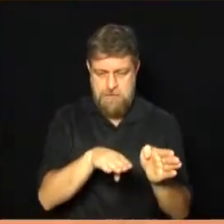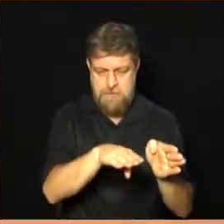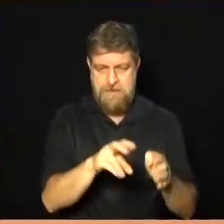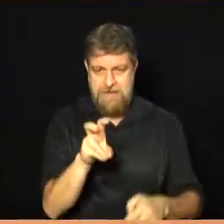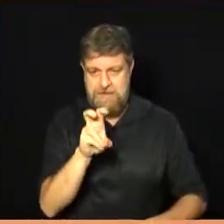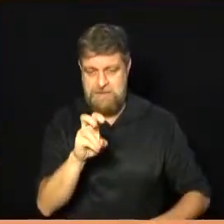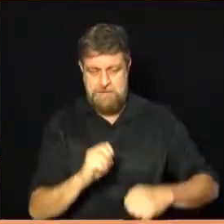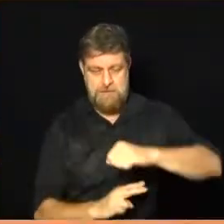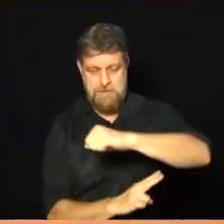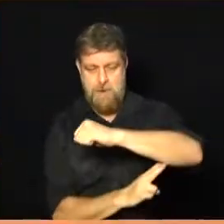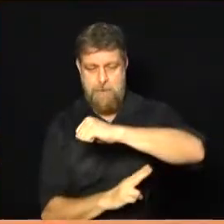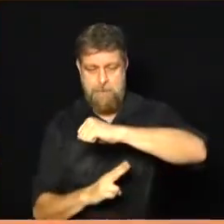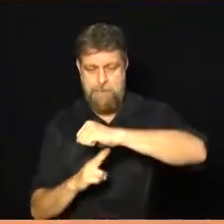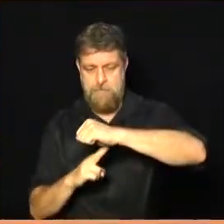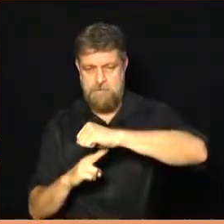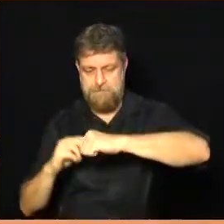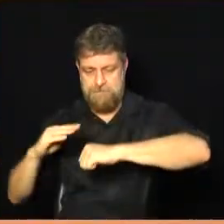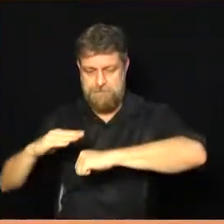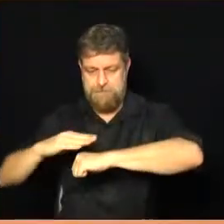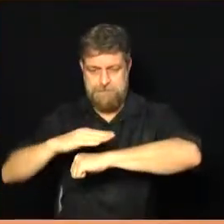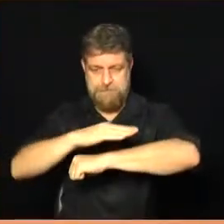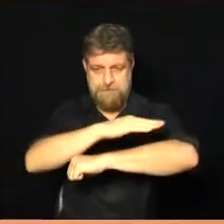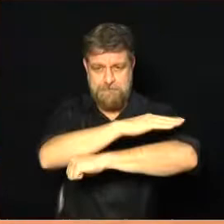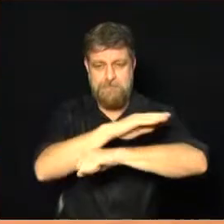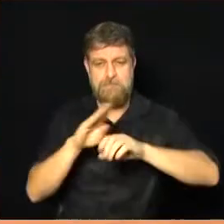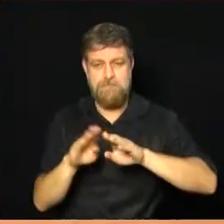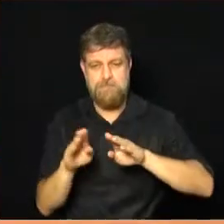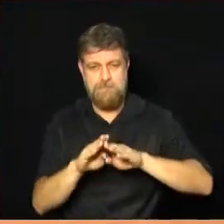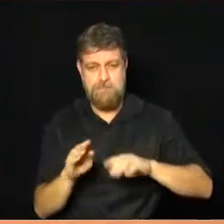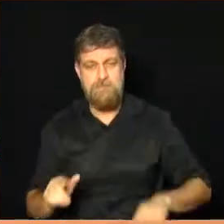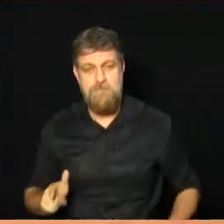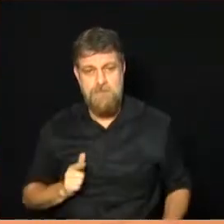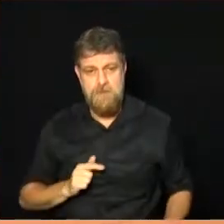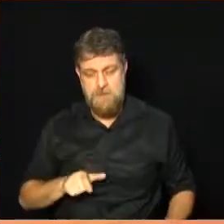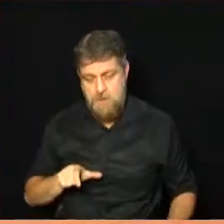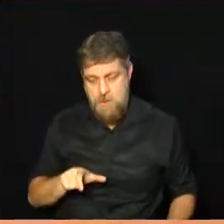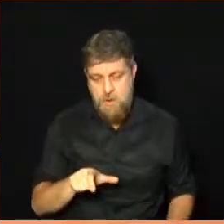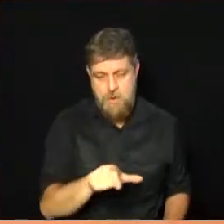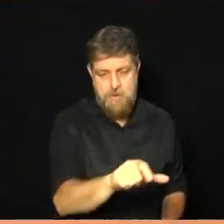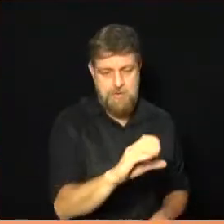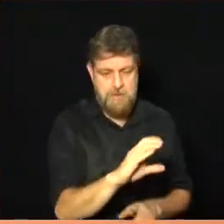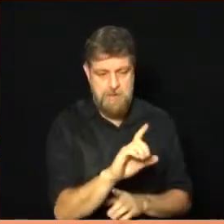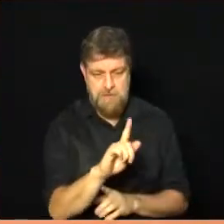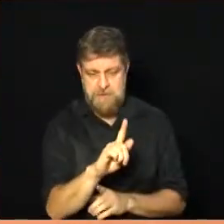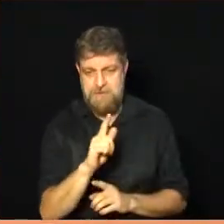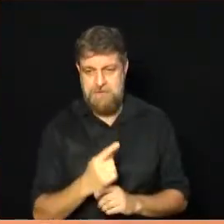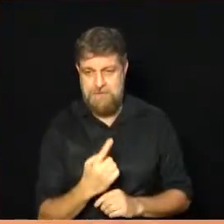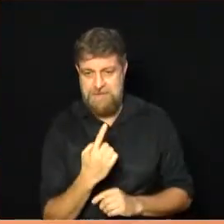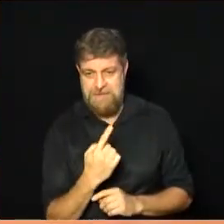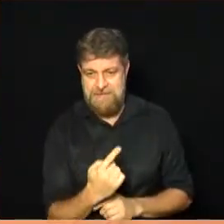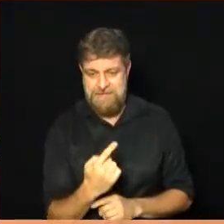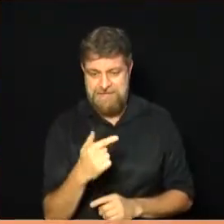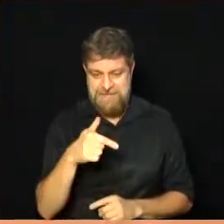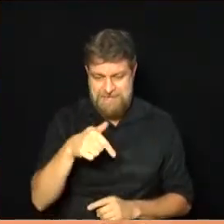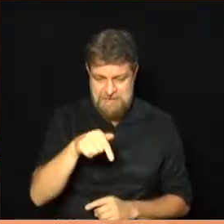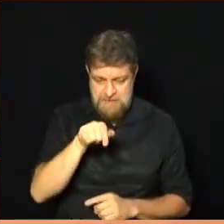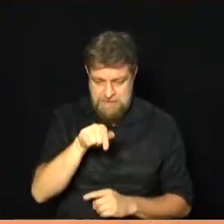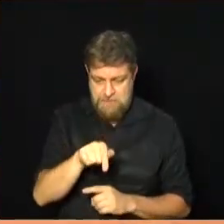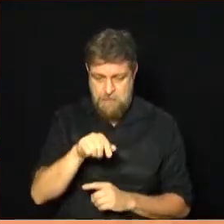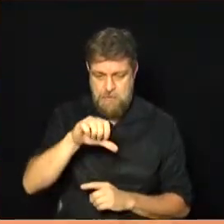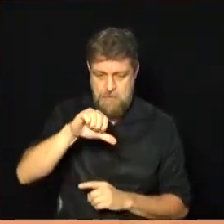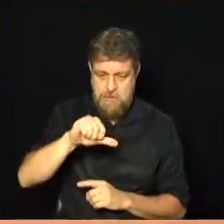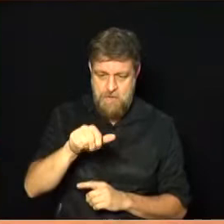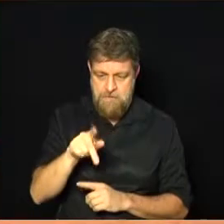e viadutos, que são as obras de artes. No corredor Campo Grande, 17,9 quilômetros de